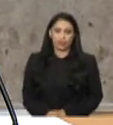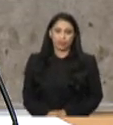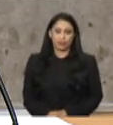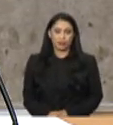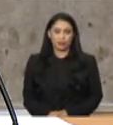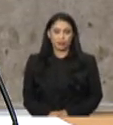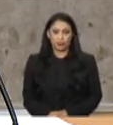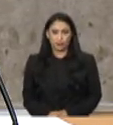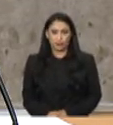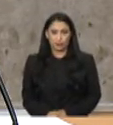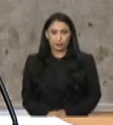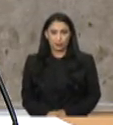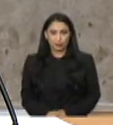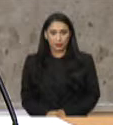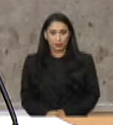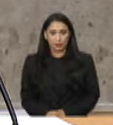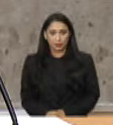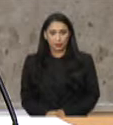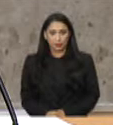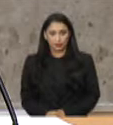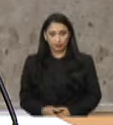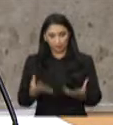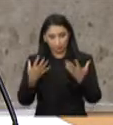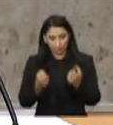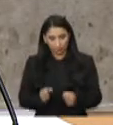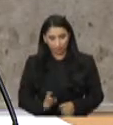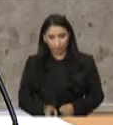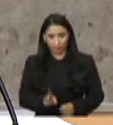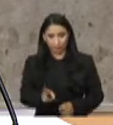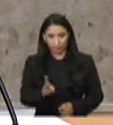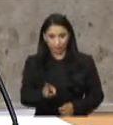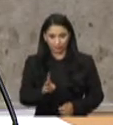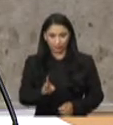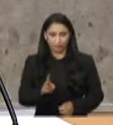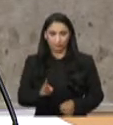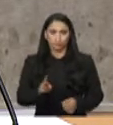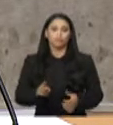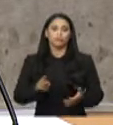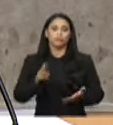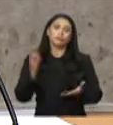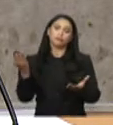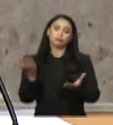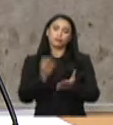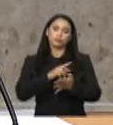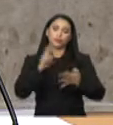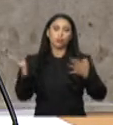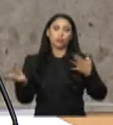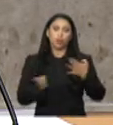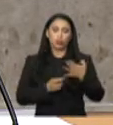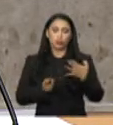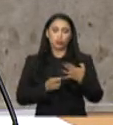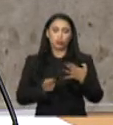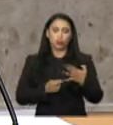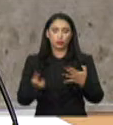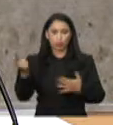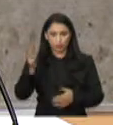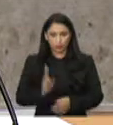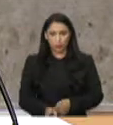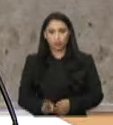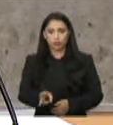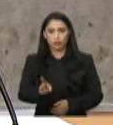é tão eu chamo para prosseguimento do julgamento é custa originais com a grave 843 989